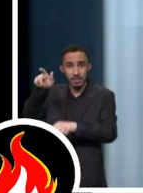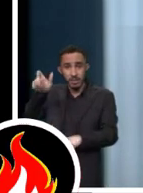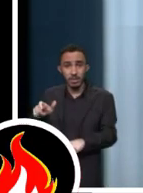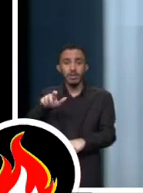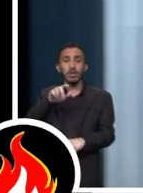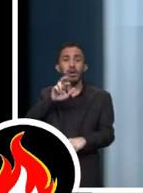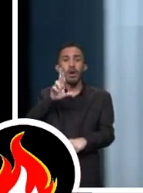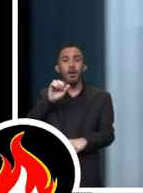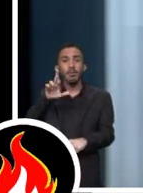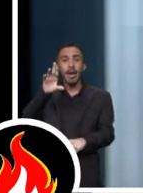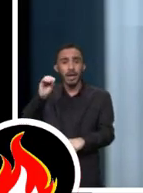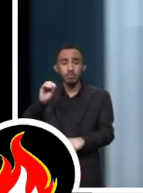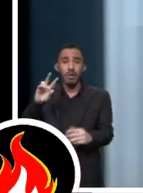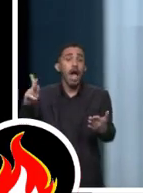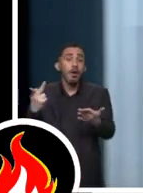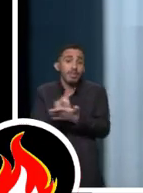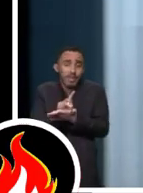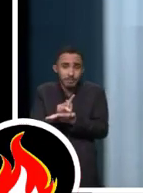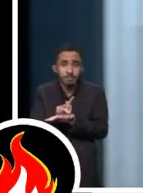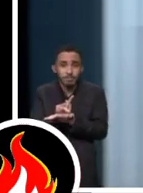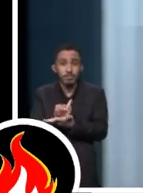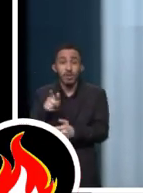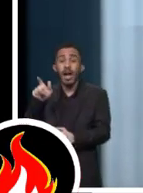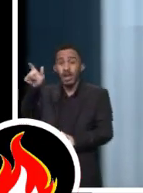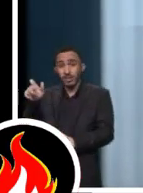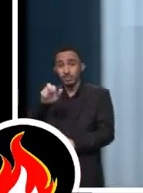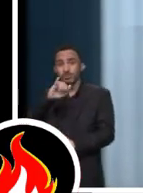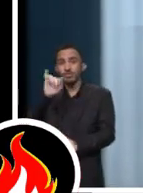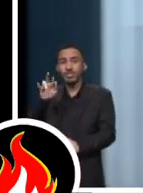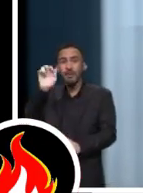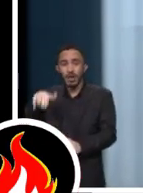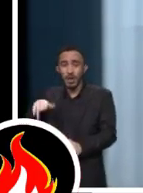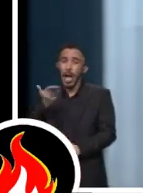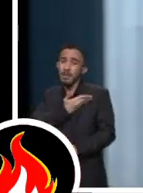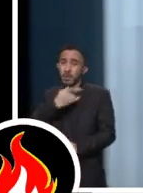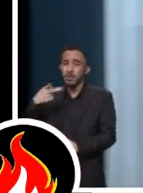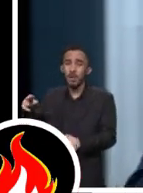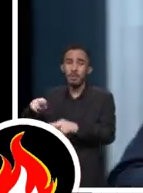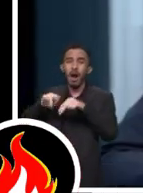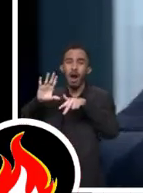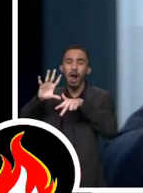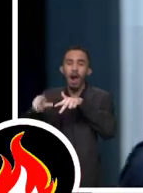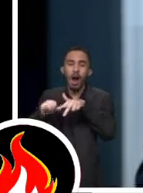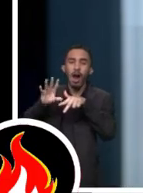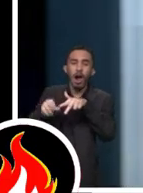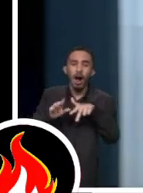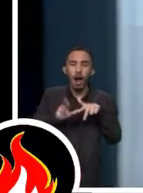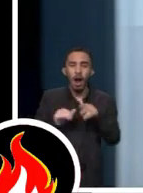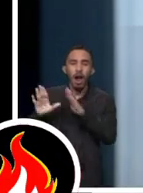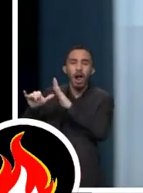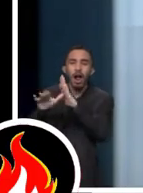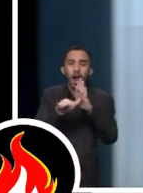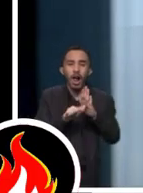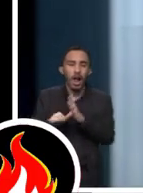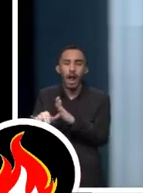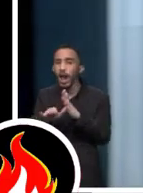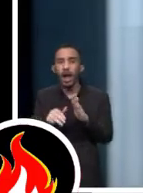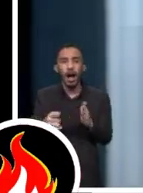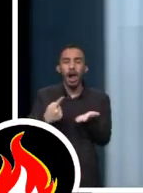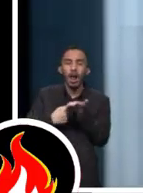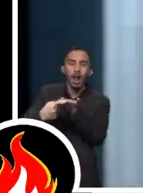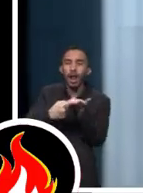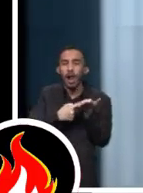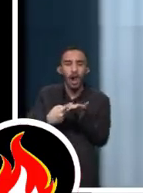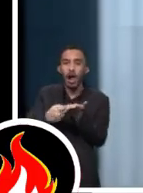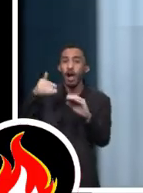aconteceu e ponto final Gerson é teu amigo de roubalheira de compra de votos dentro do